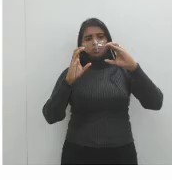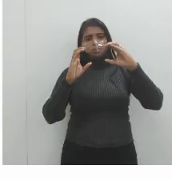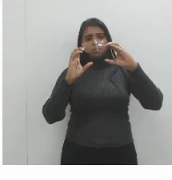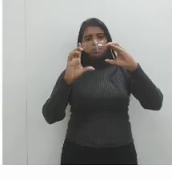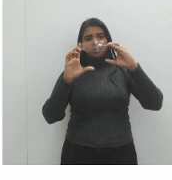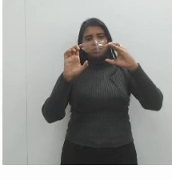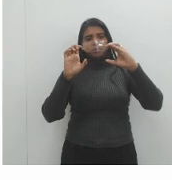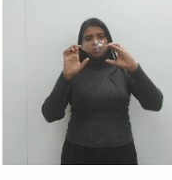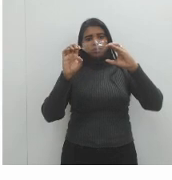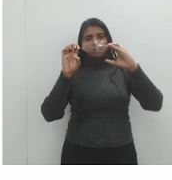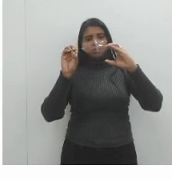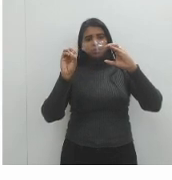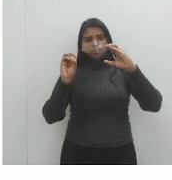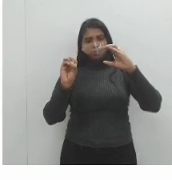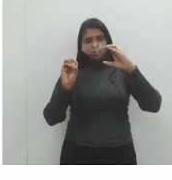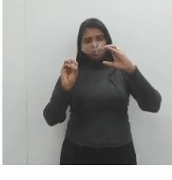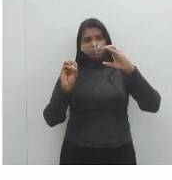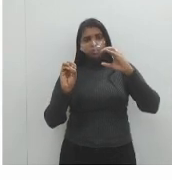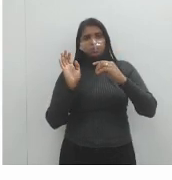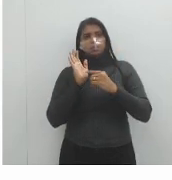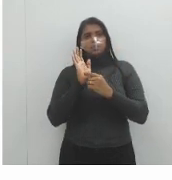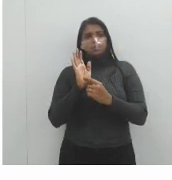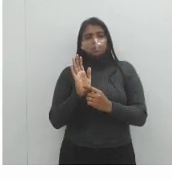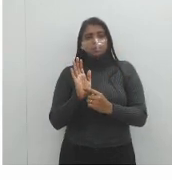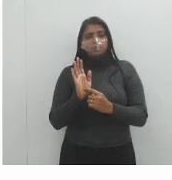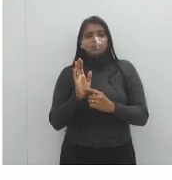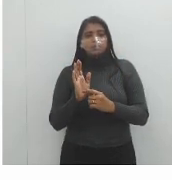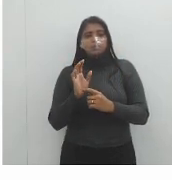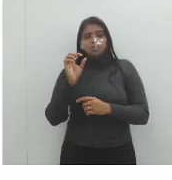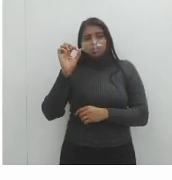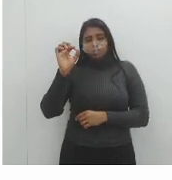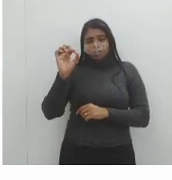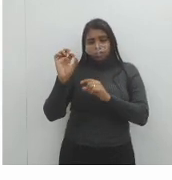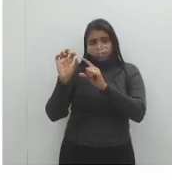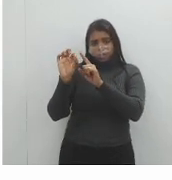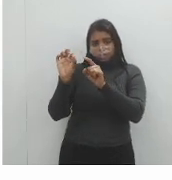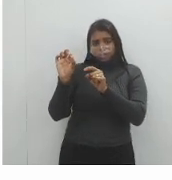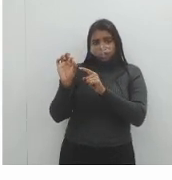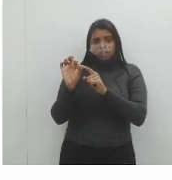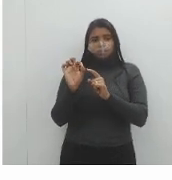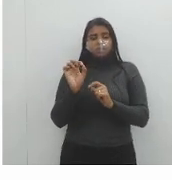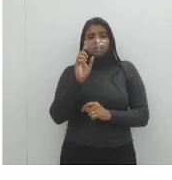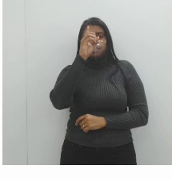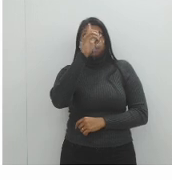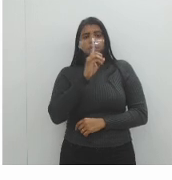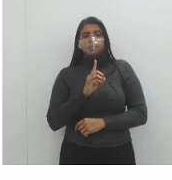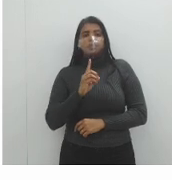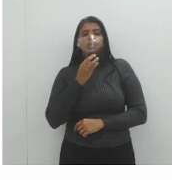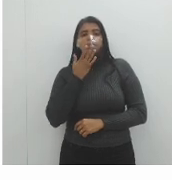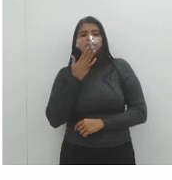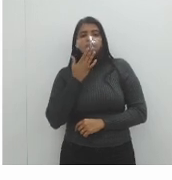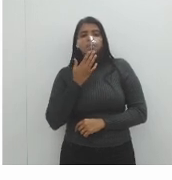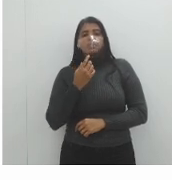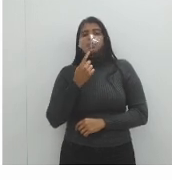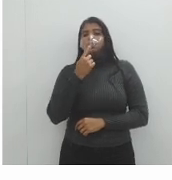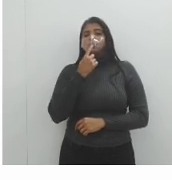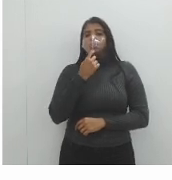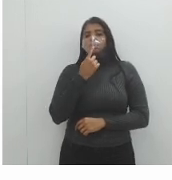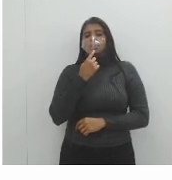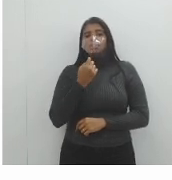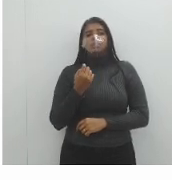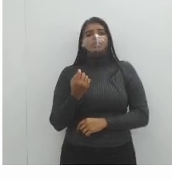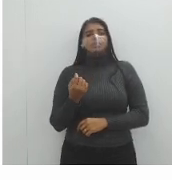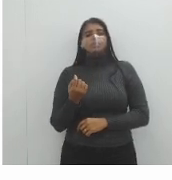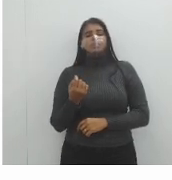amarelas e vermelhas, né? Nesse núcleo eu tenho prótons e nêutrons, sendo o próton a partícula positiva e o